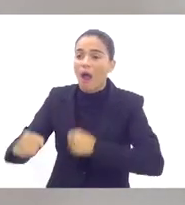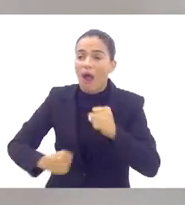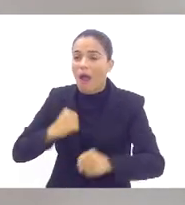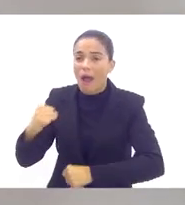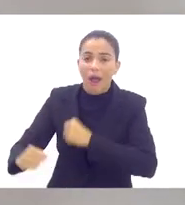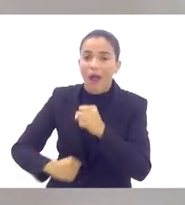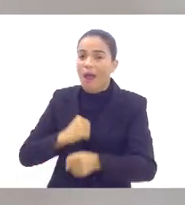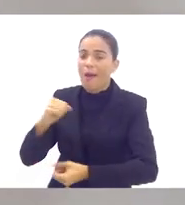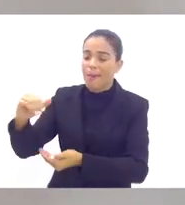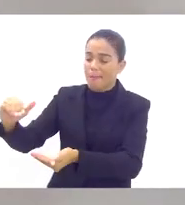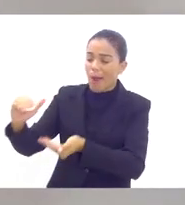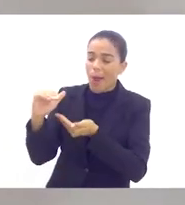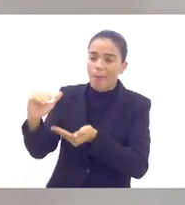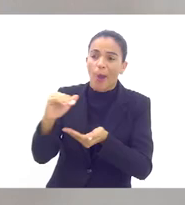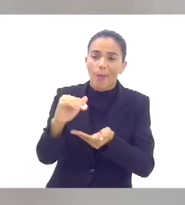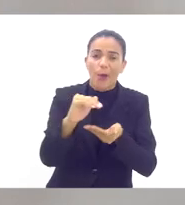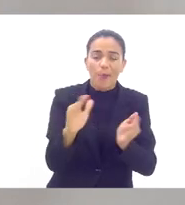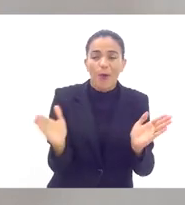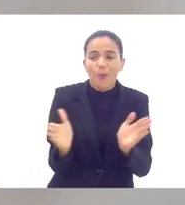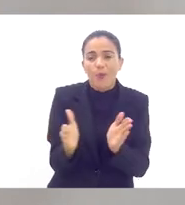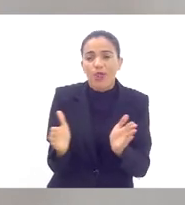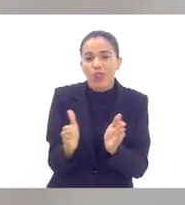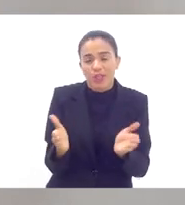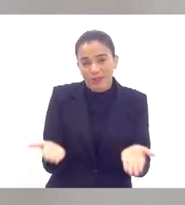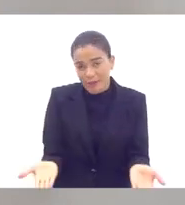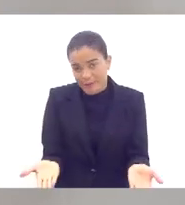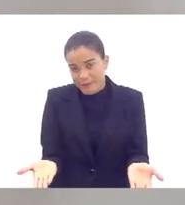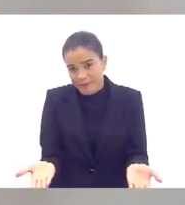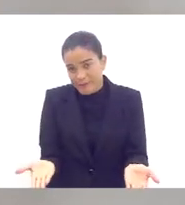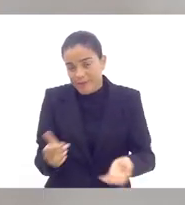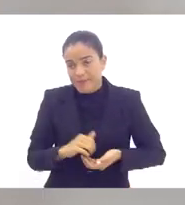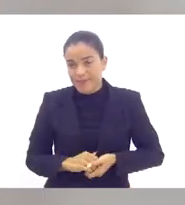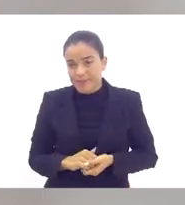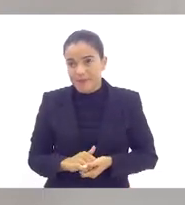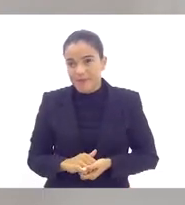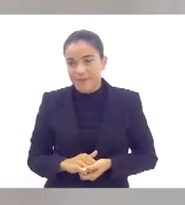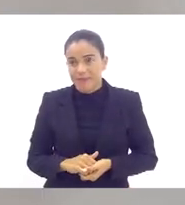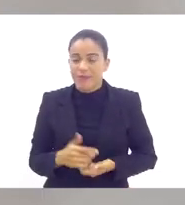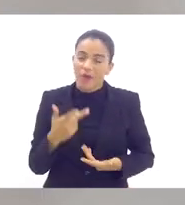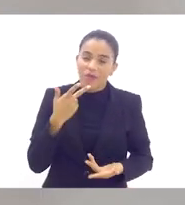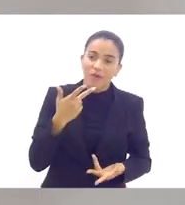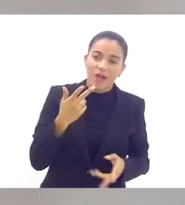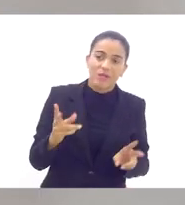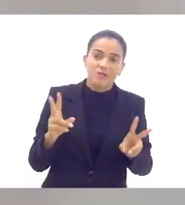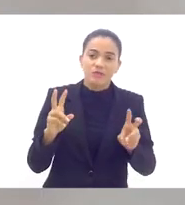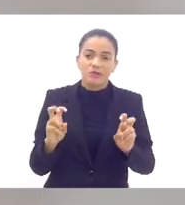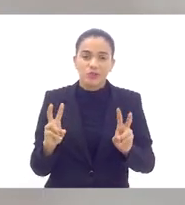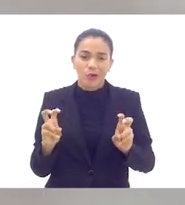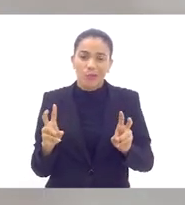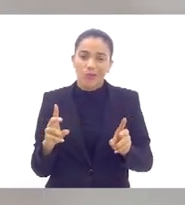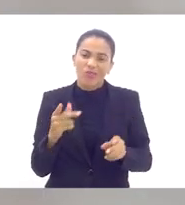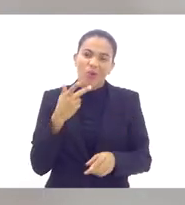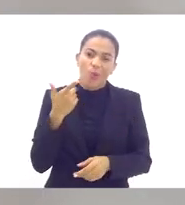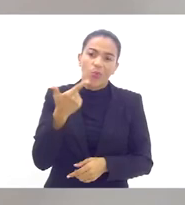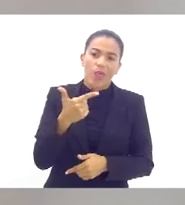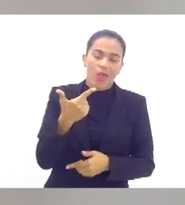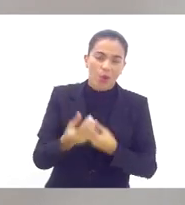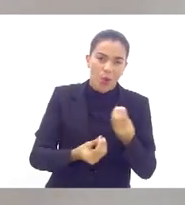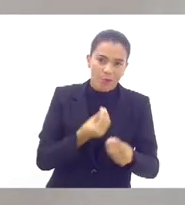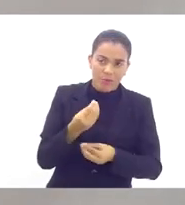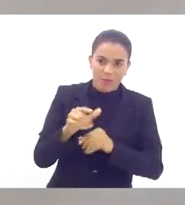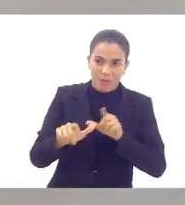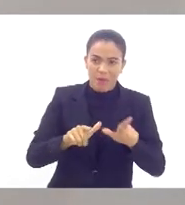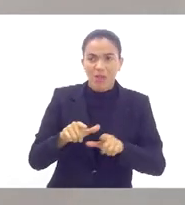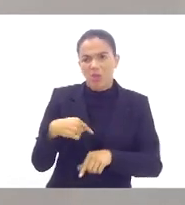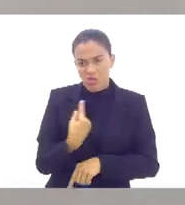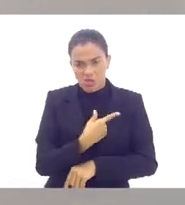cestinho. Uma investigação. Entendeu? Então, eu acho que você fala... Não tem muito o que fazer, mas acho que todos aqui nós